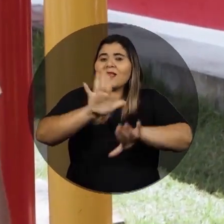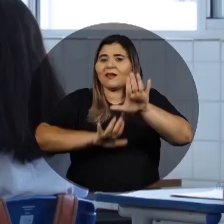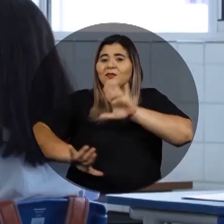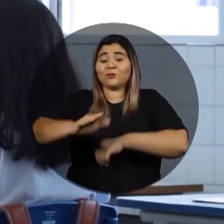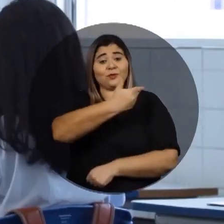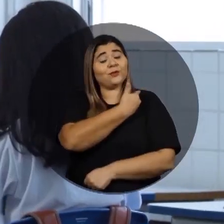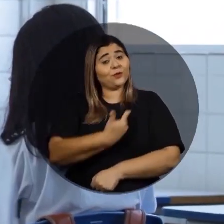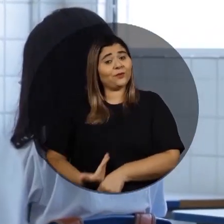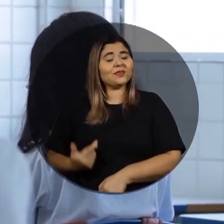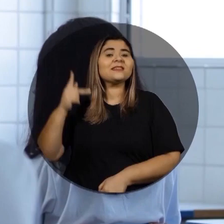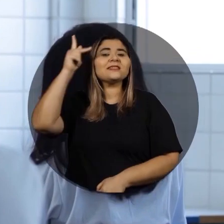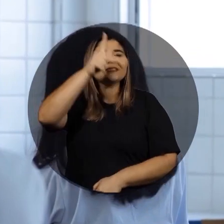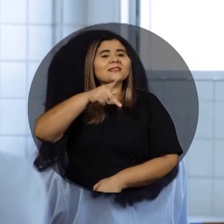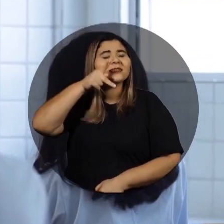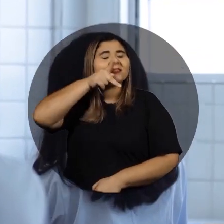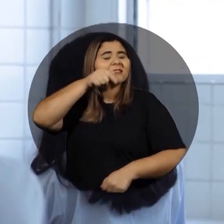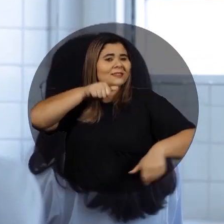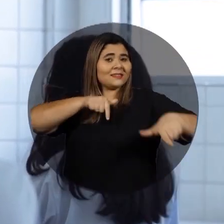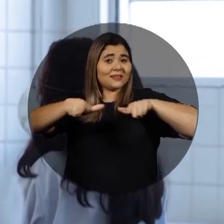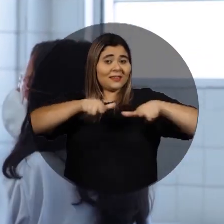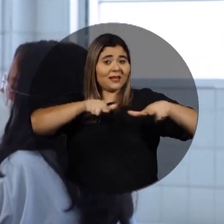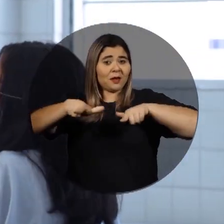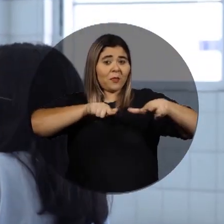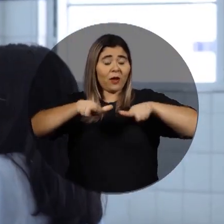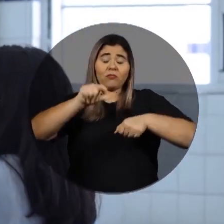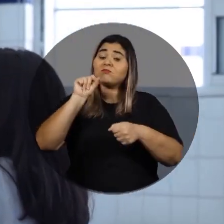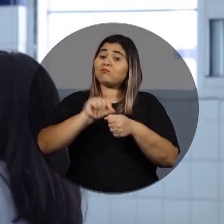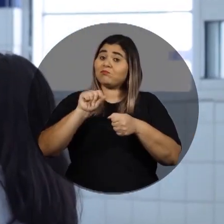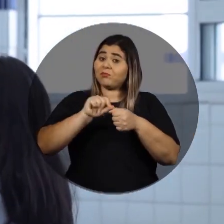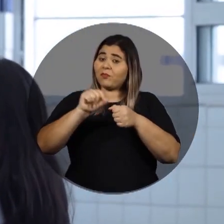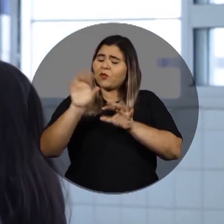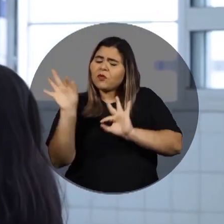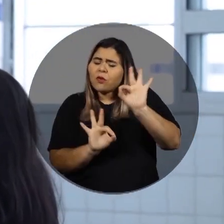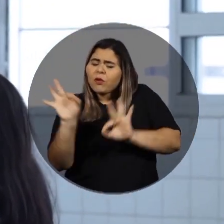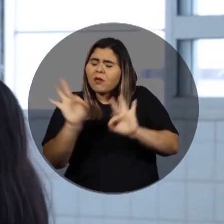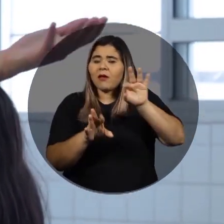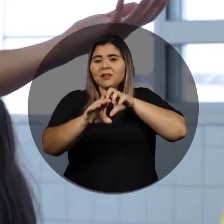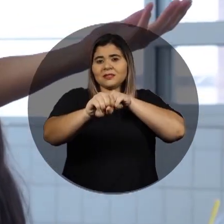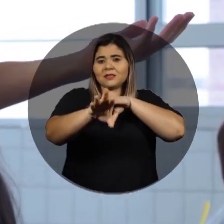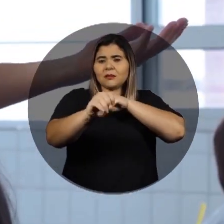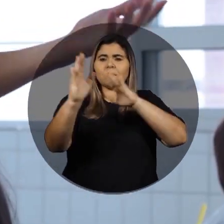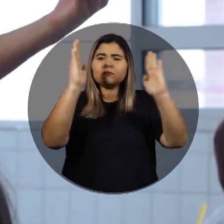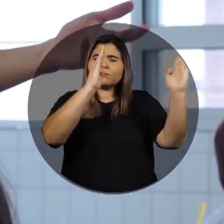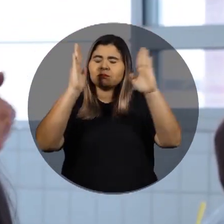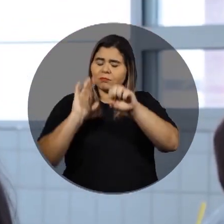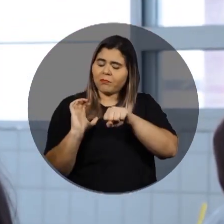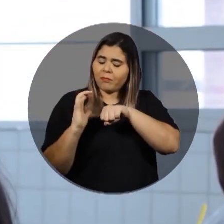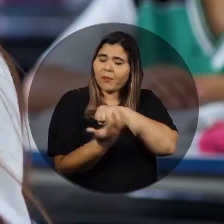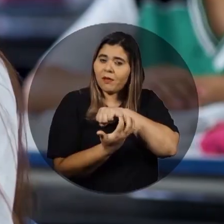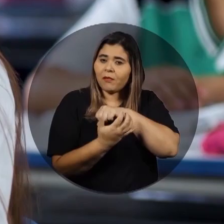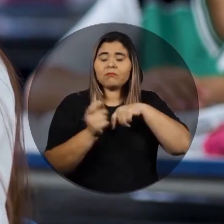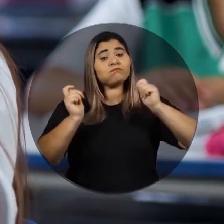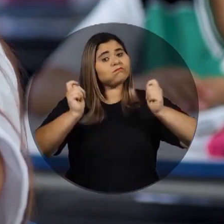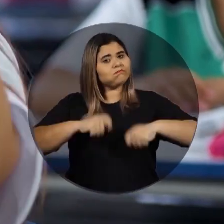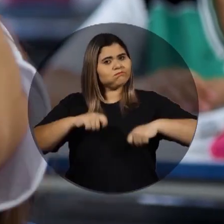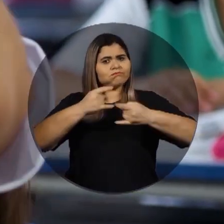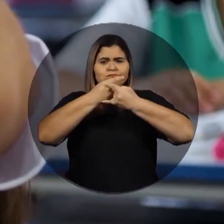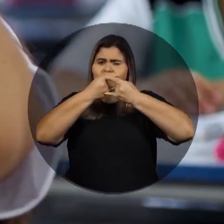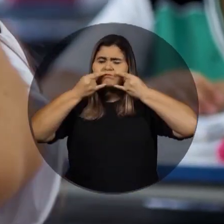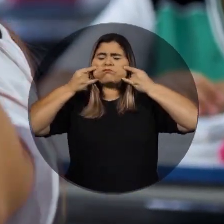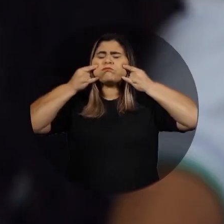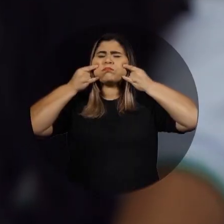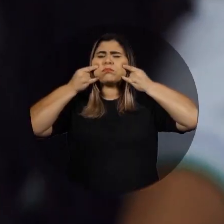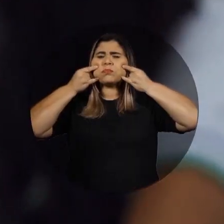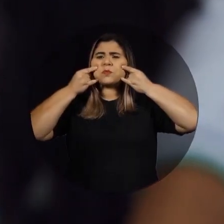necessários. O governo da Paraíba fez o dever de casa e criou o plano de educação para todos em tempos de pandemia. Com uso